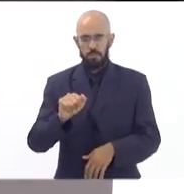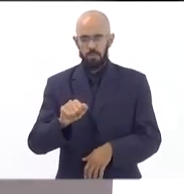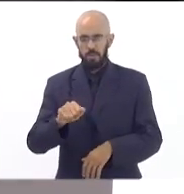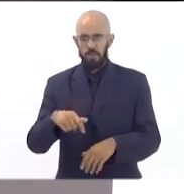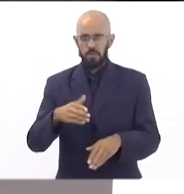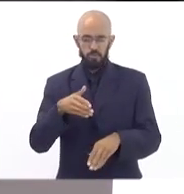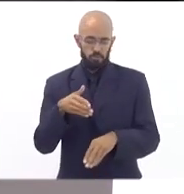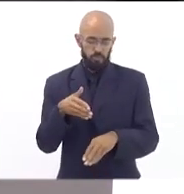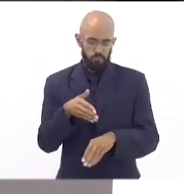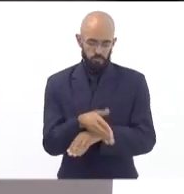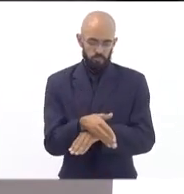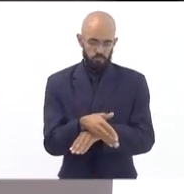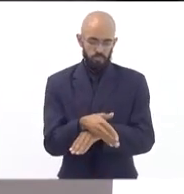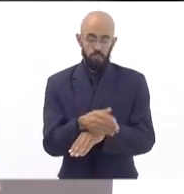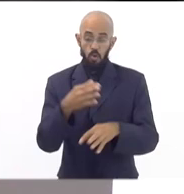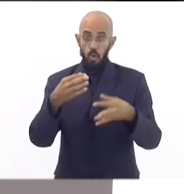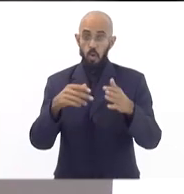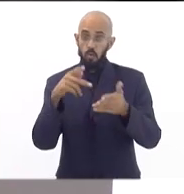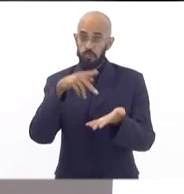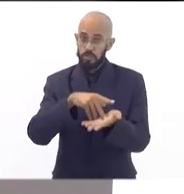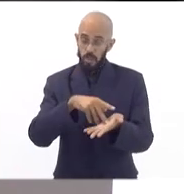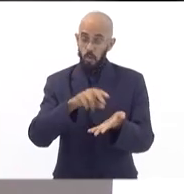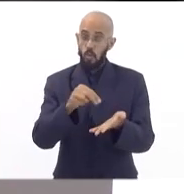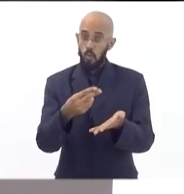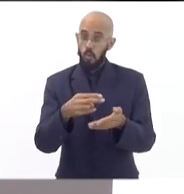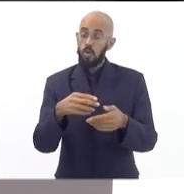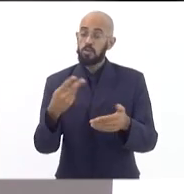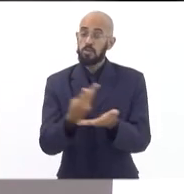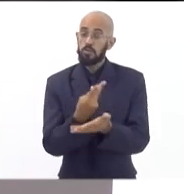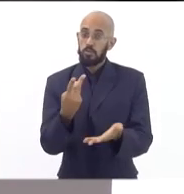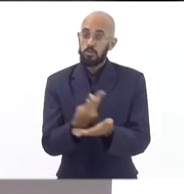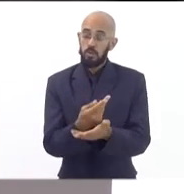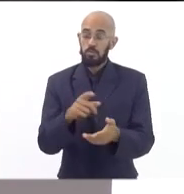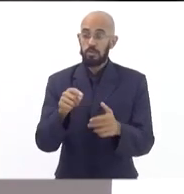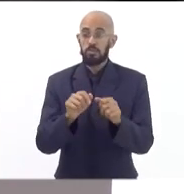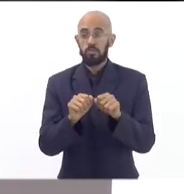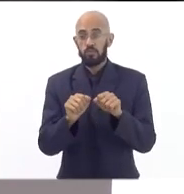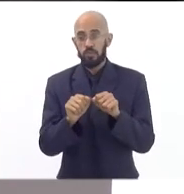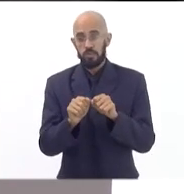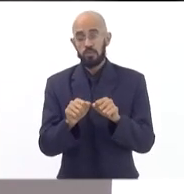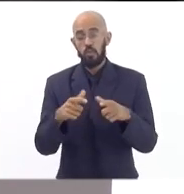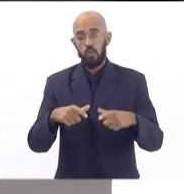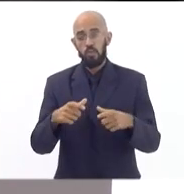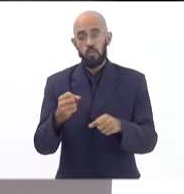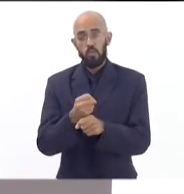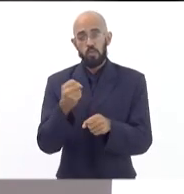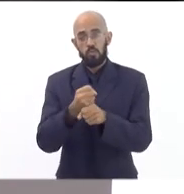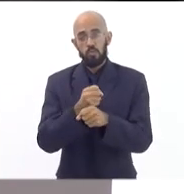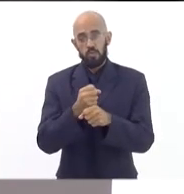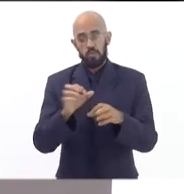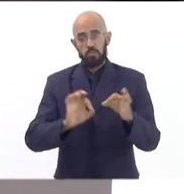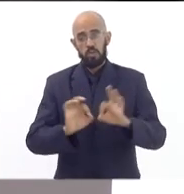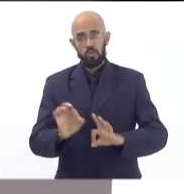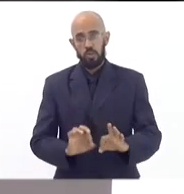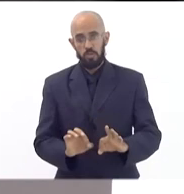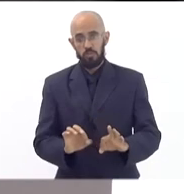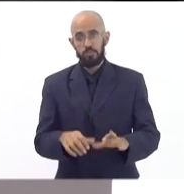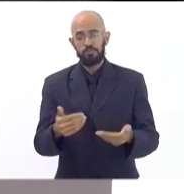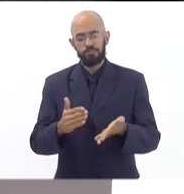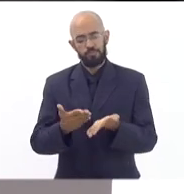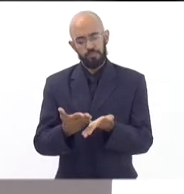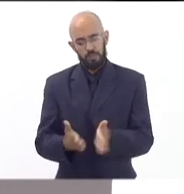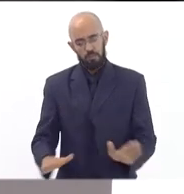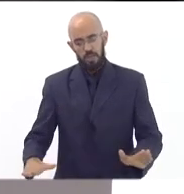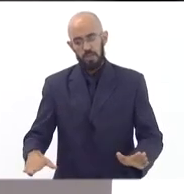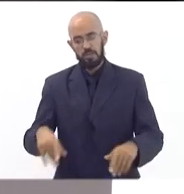oficiais e as clandestinas para que fosse feita a priorização de onde construir esse projeto segregação devia quer